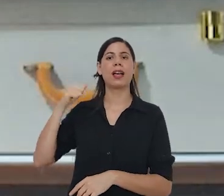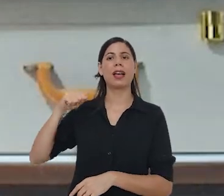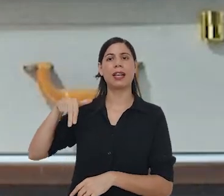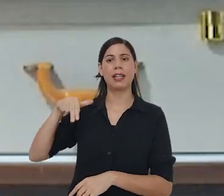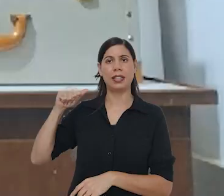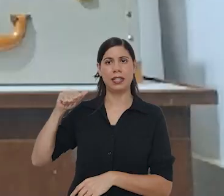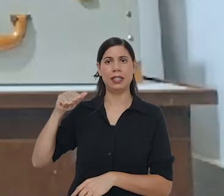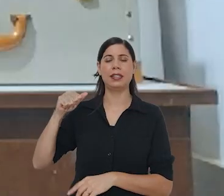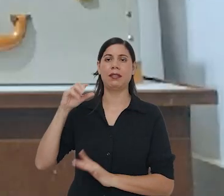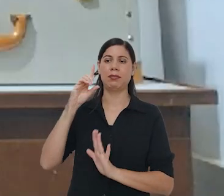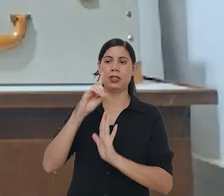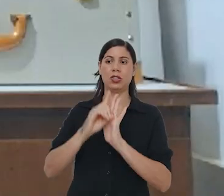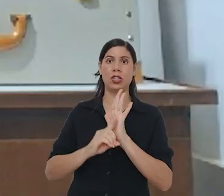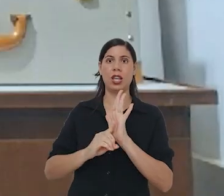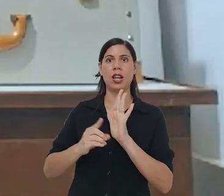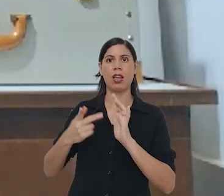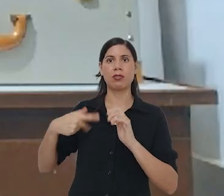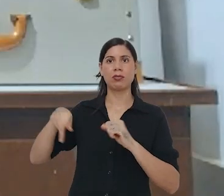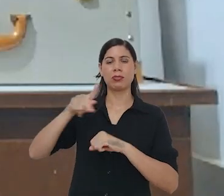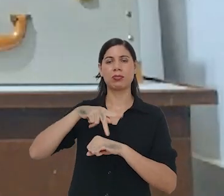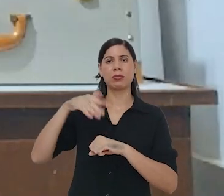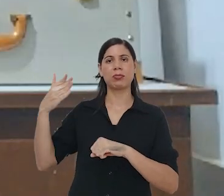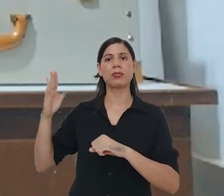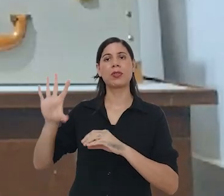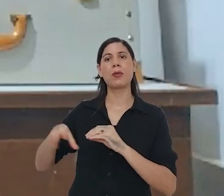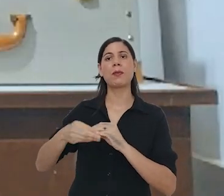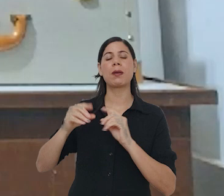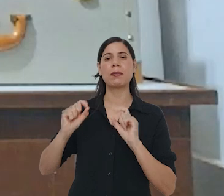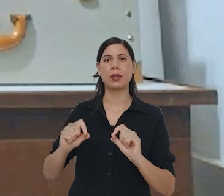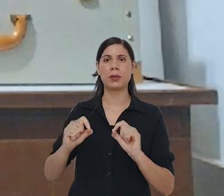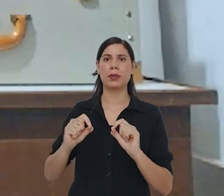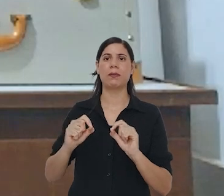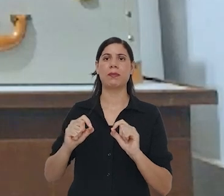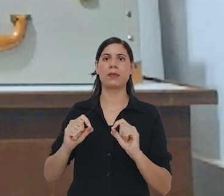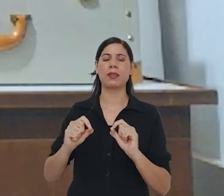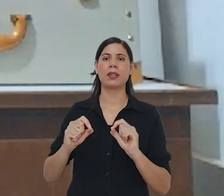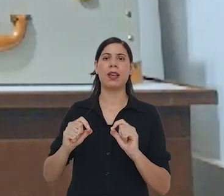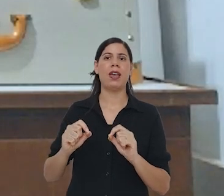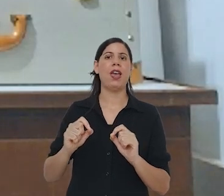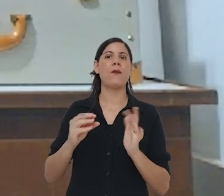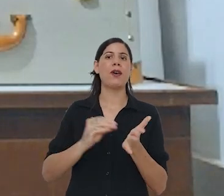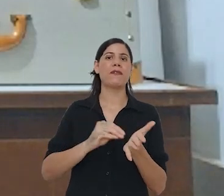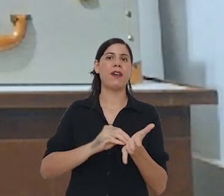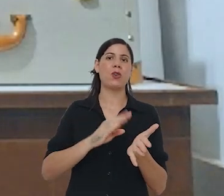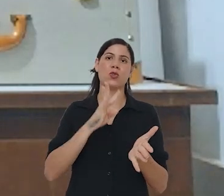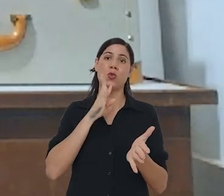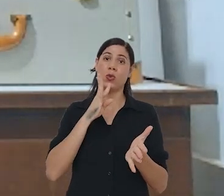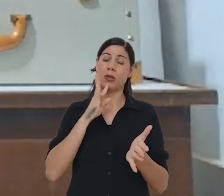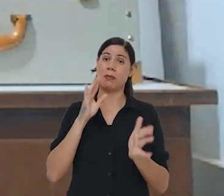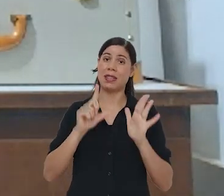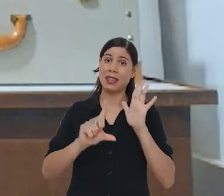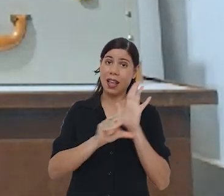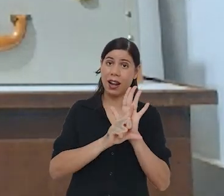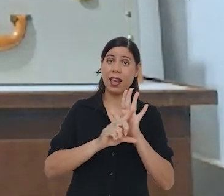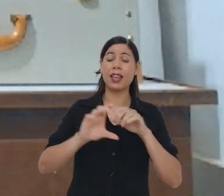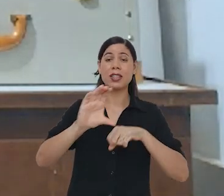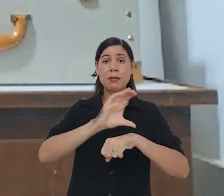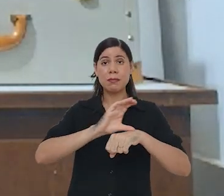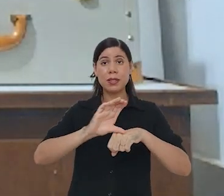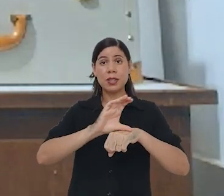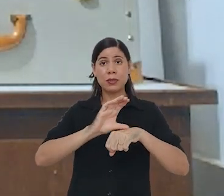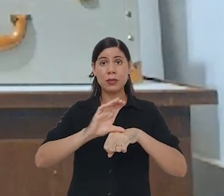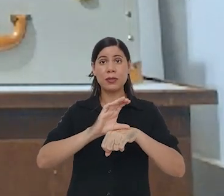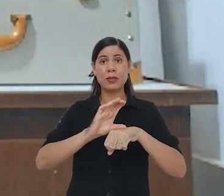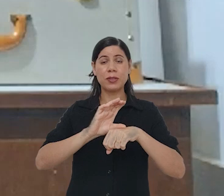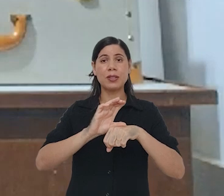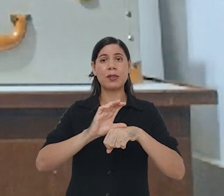Gomes, especialista em direito internacional, complementa. Trata-se de um desconhecimento da lei e da Constituição e deve ser